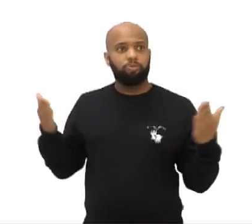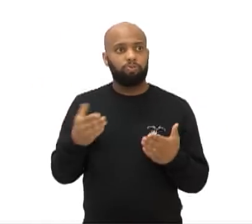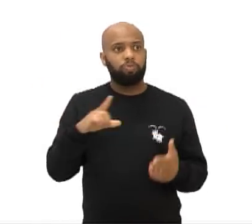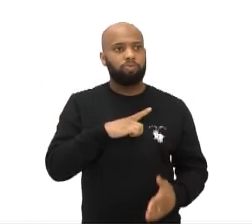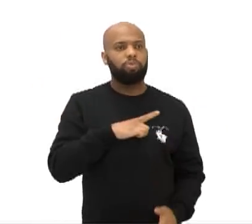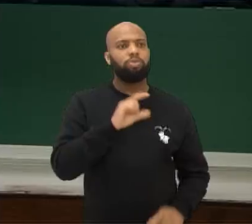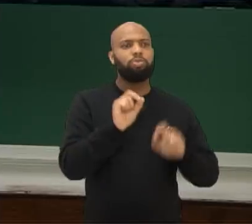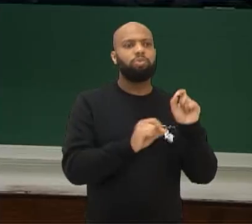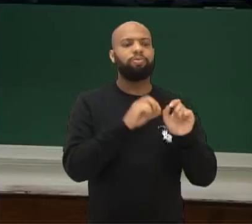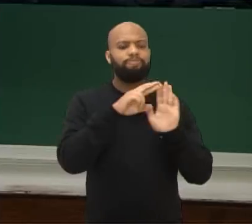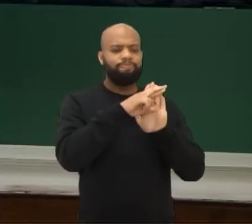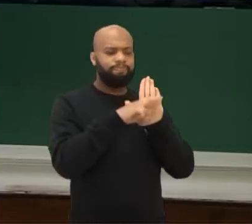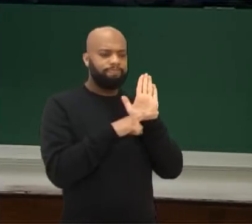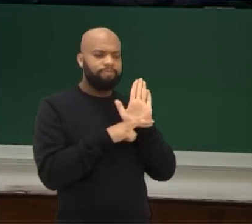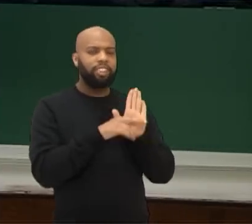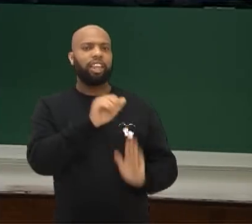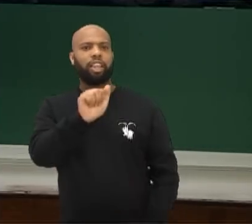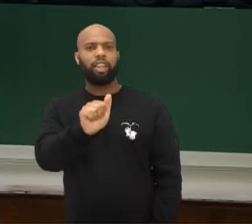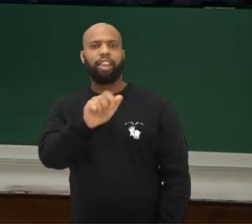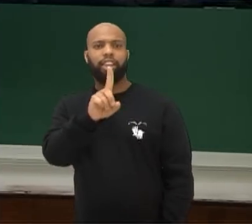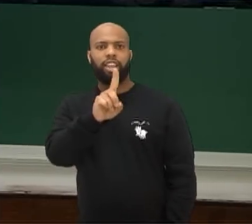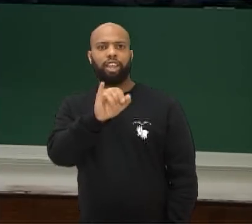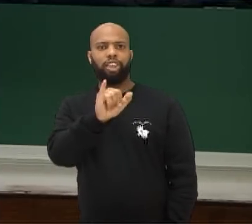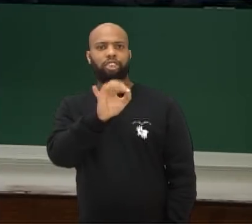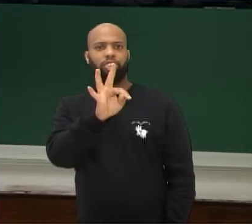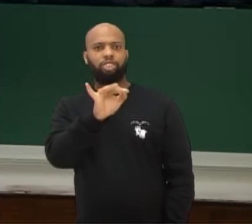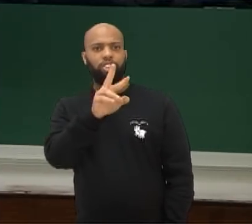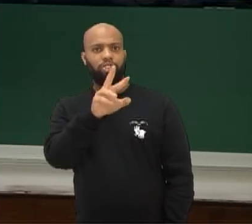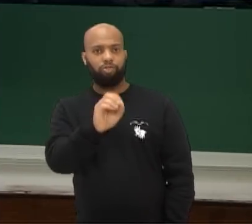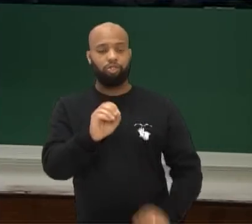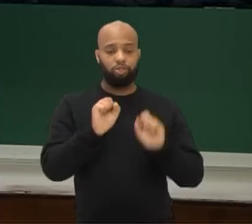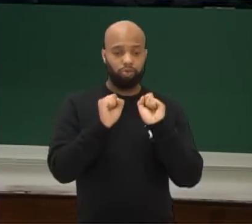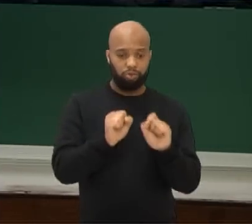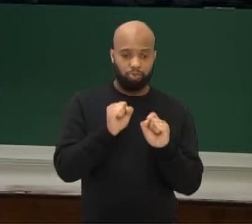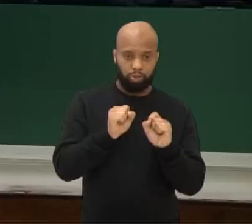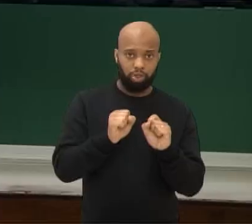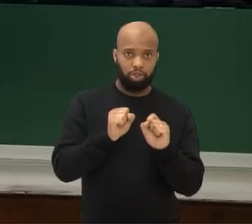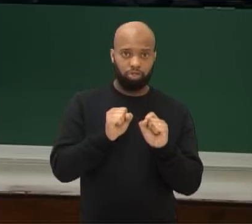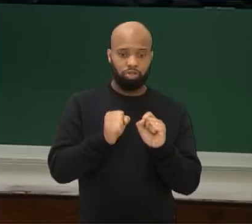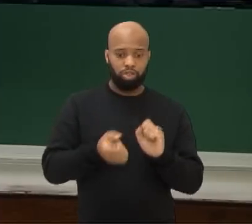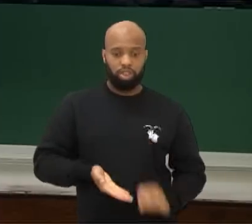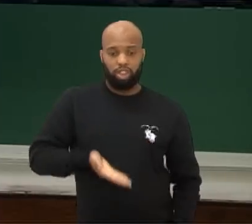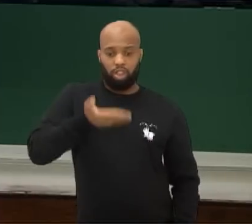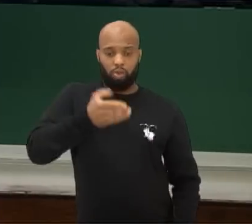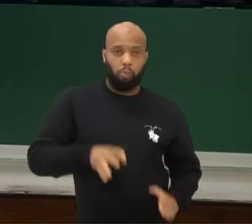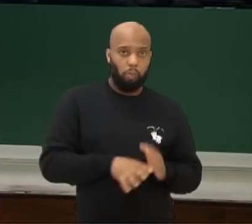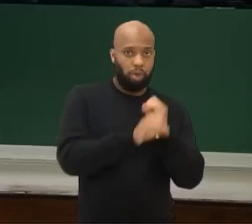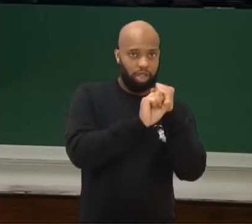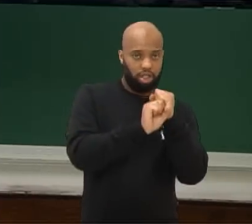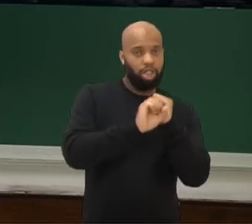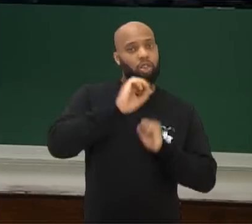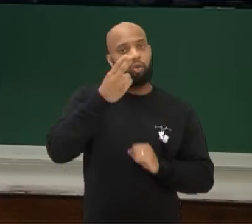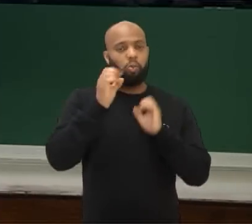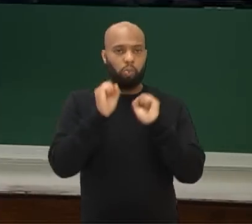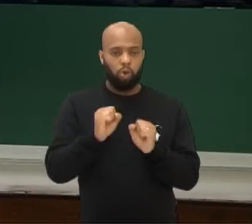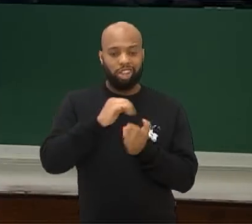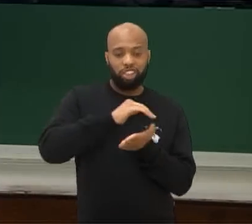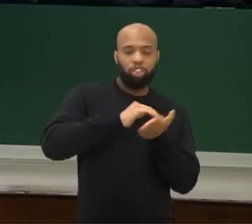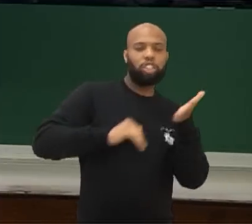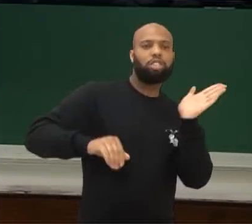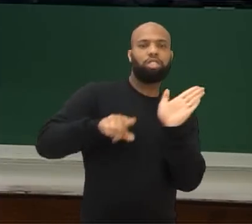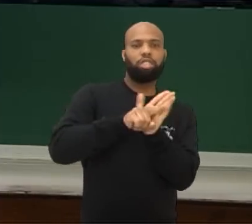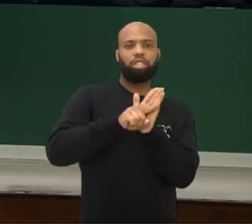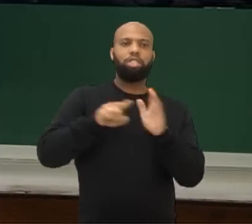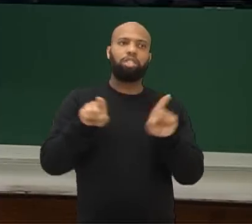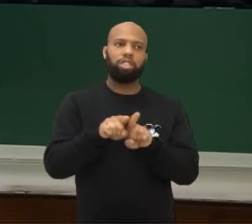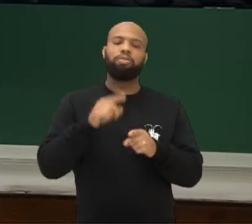nome princípio aditivo, eu posso ou aumentar a mesma quantidade ou posso também tirar